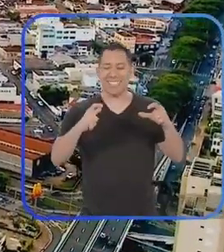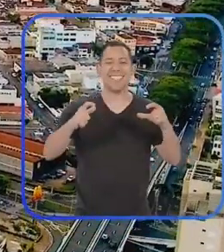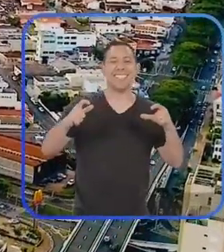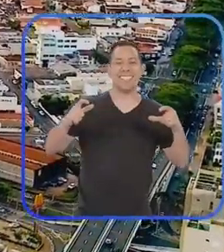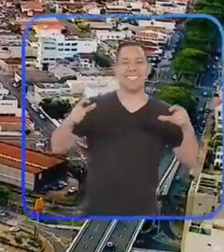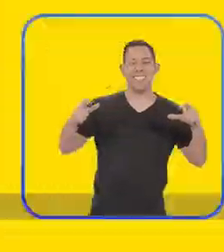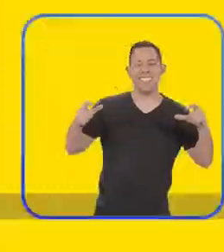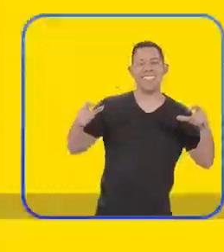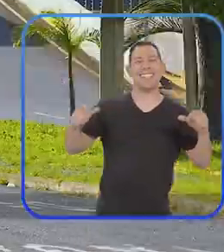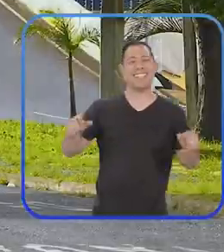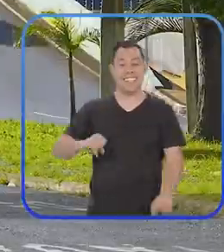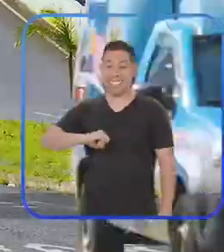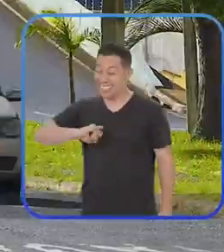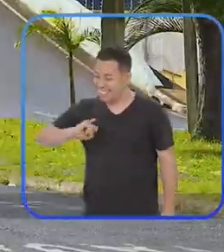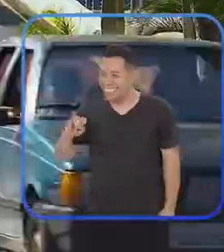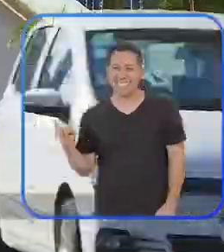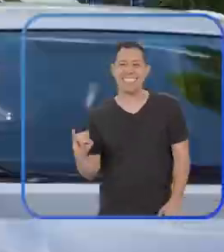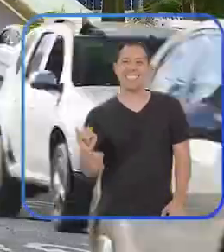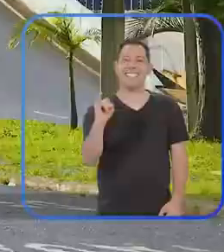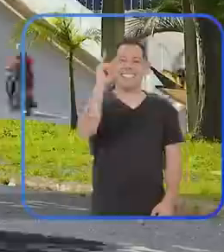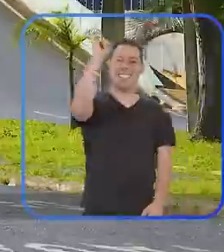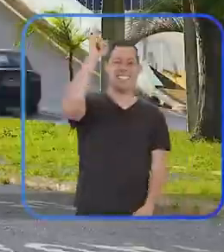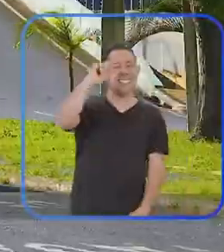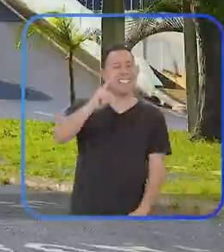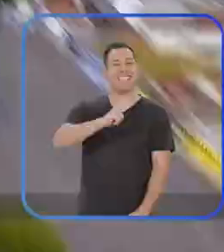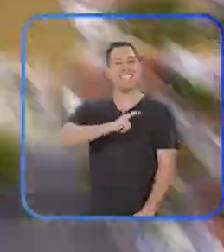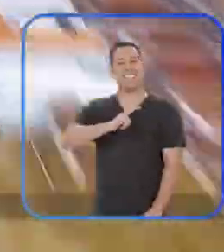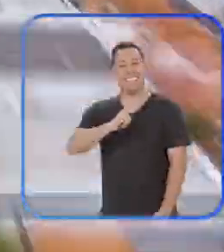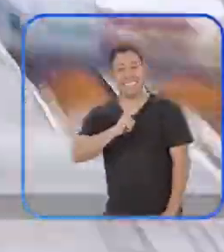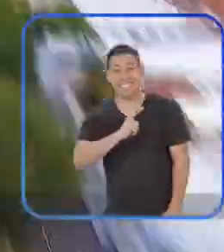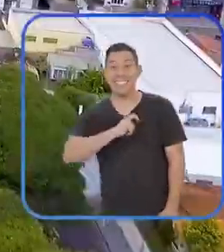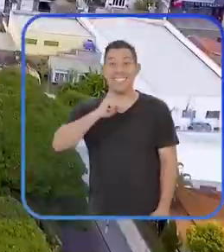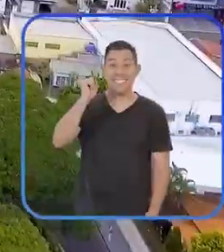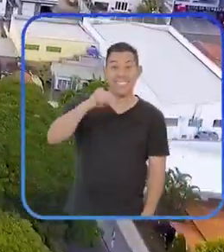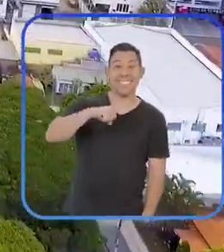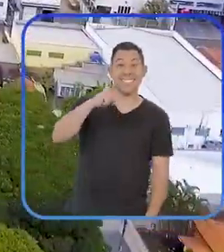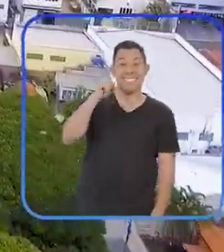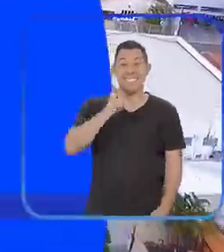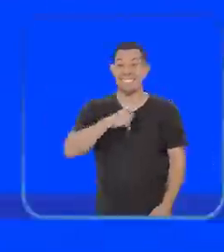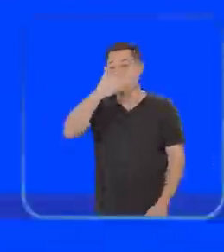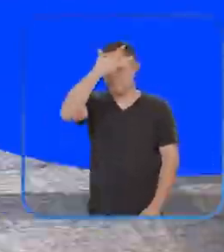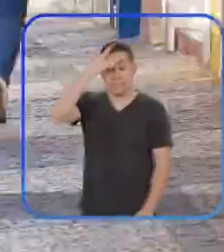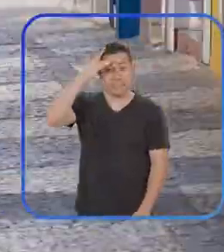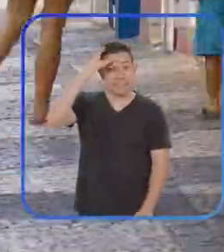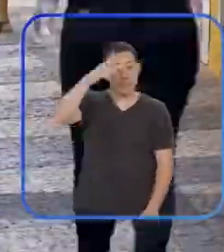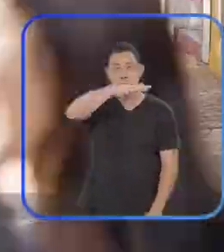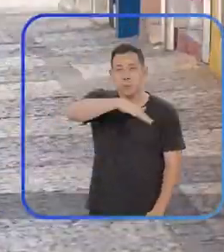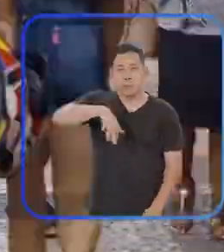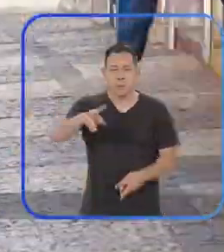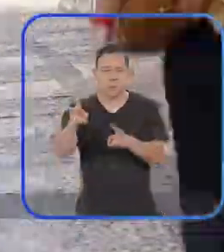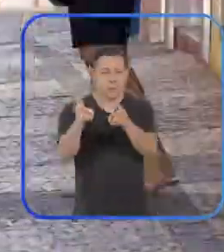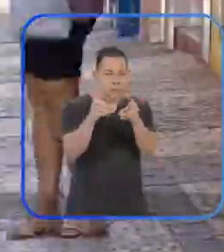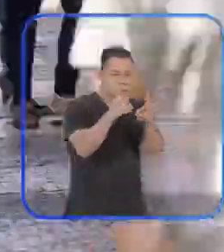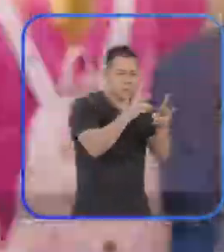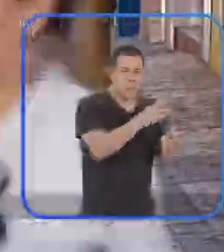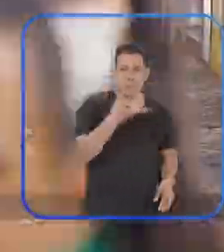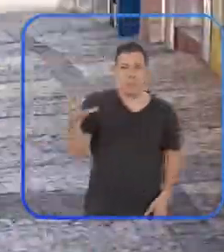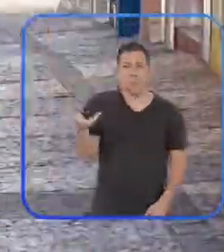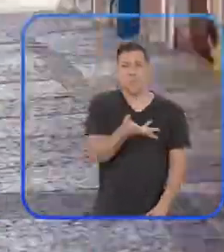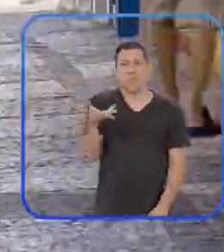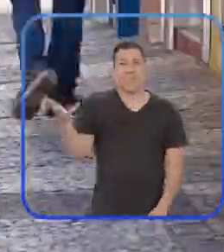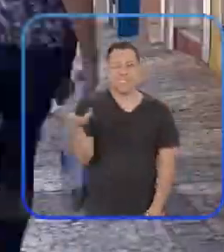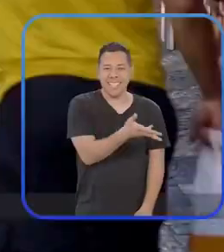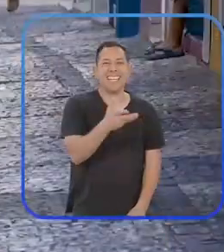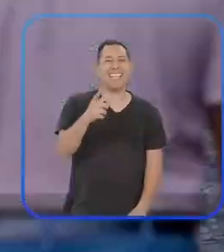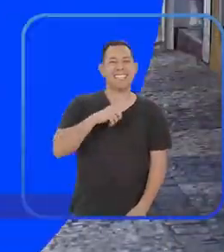monte. De tão importante, virou locomotiva, mas hoje corre mais